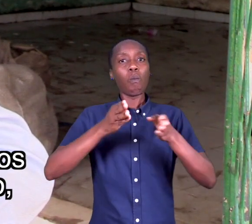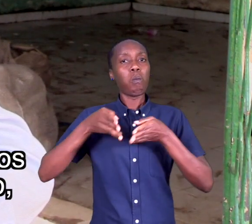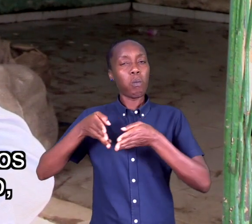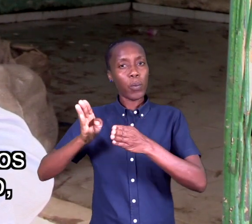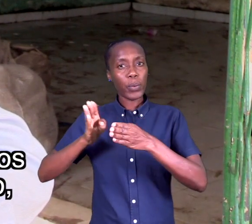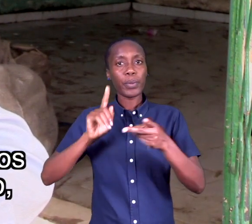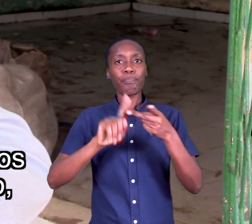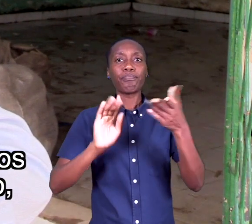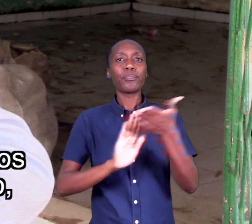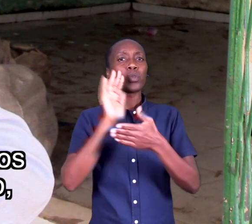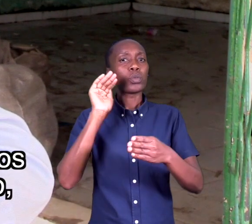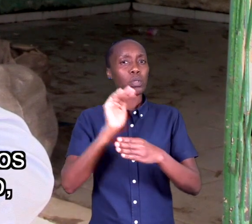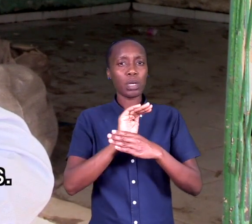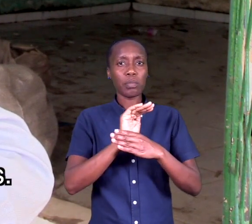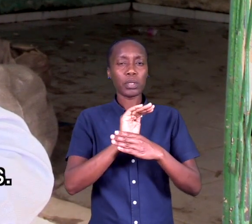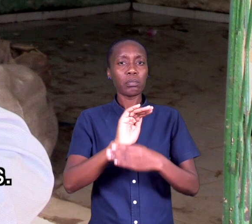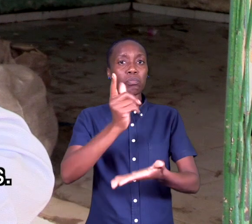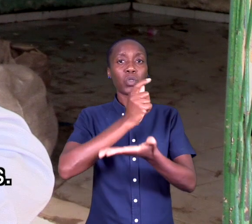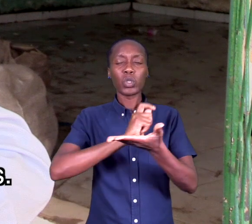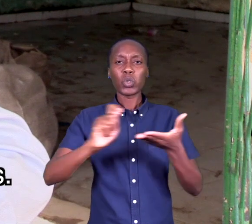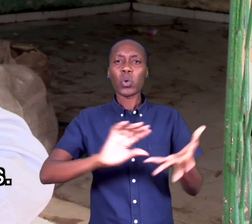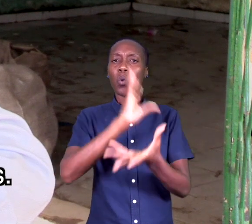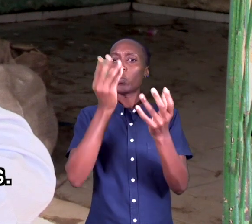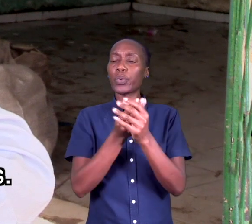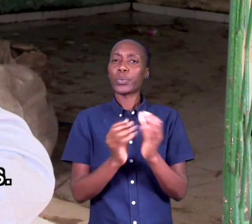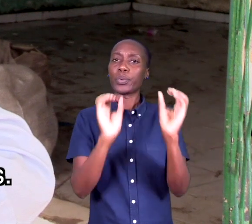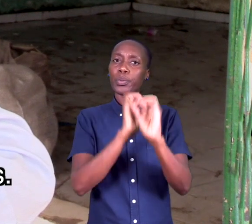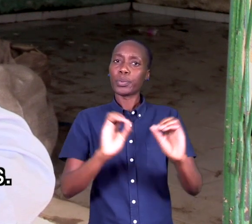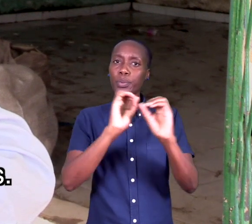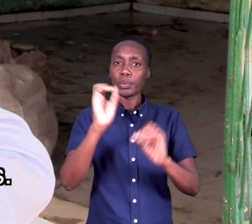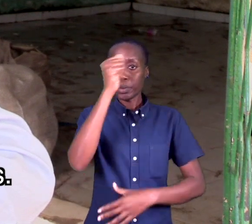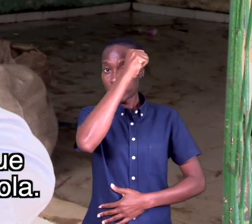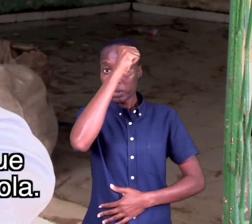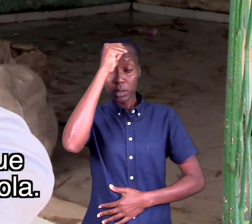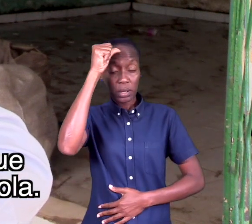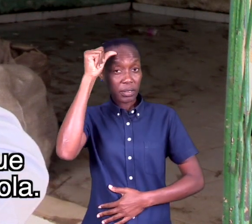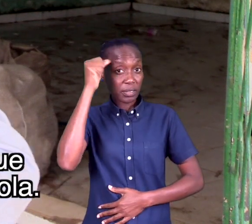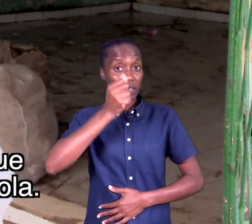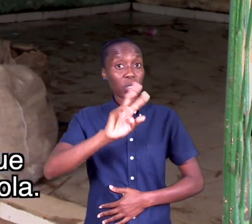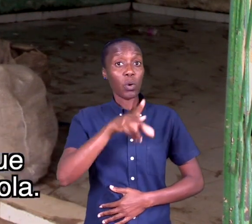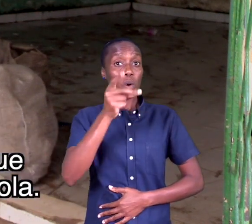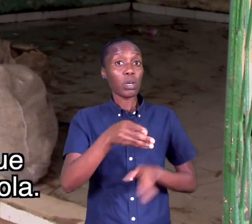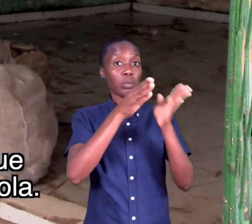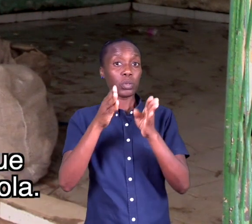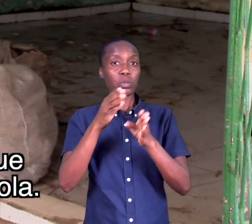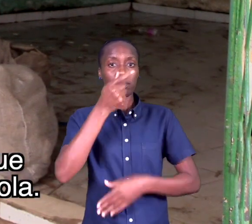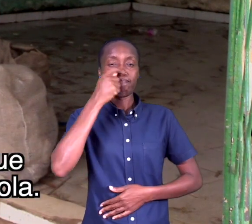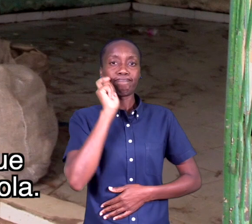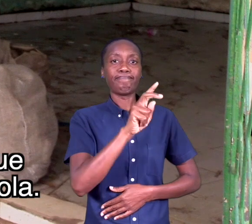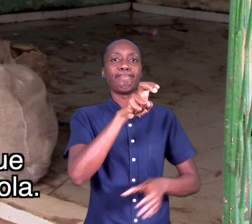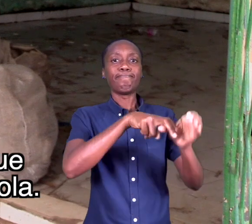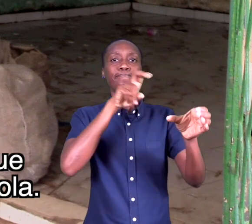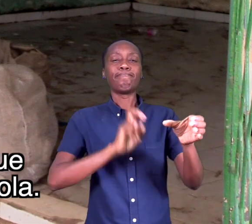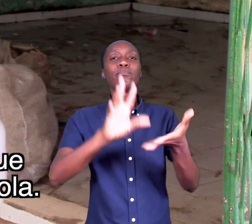problema de vias de acesso. As rampas não têm tido em todas as escolas, então o que torna-se difícil, outros